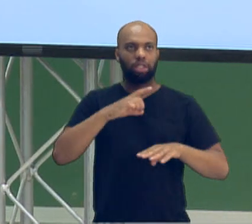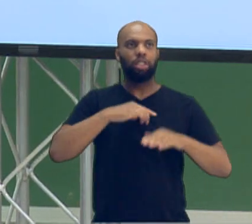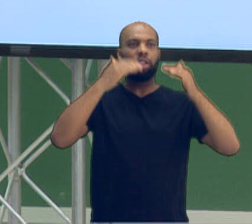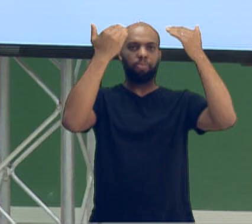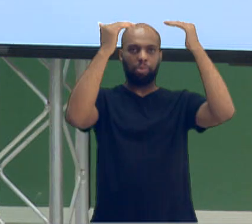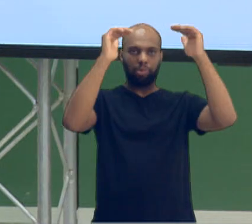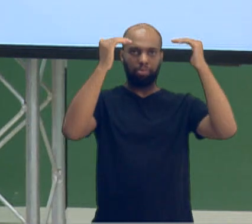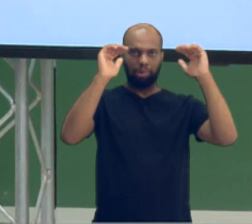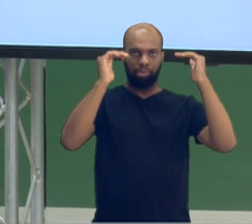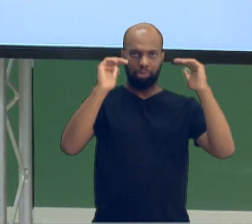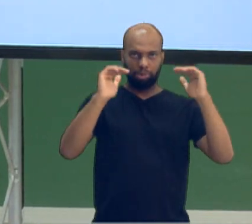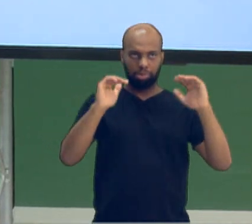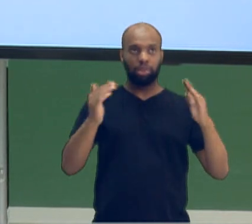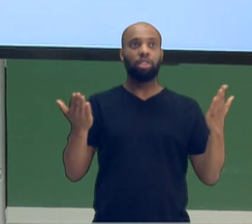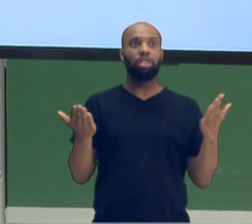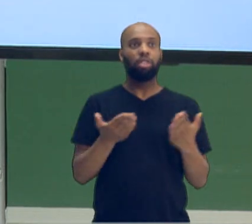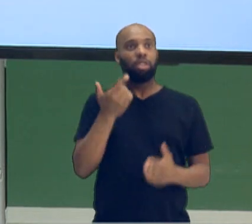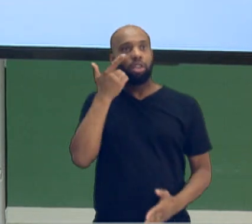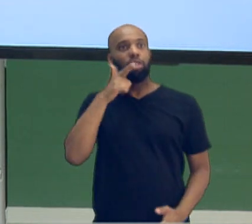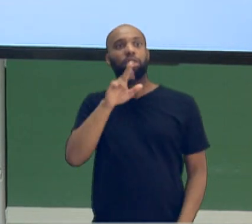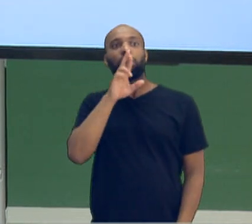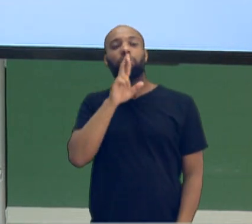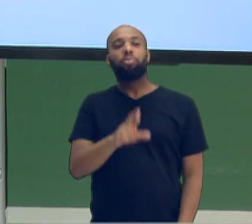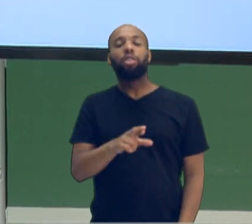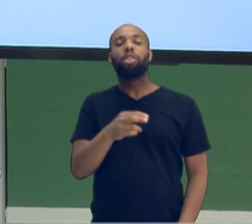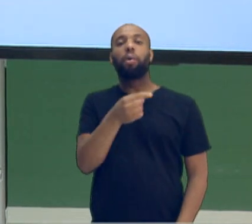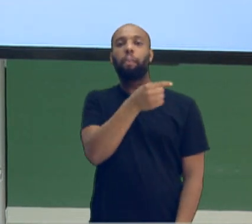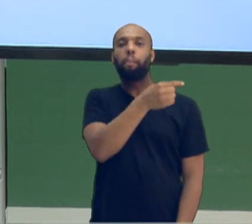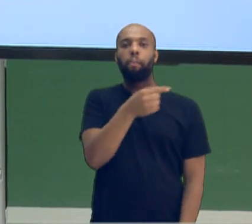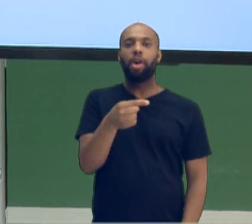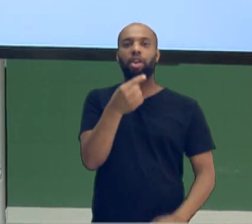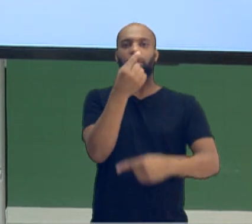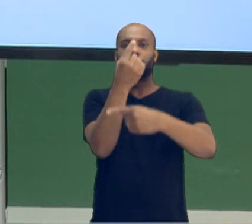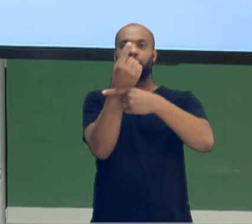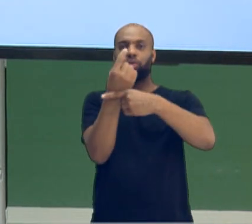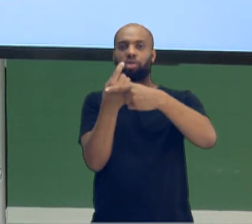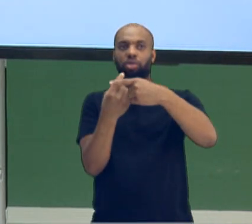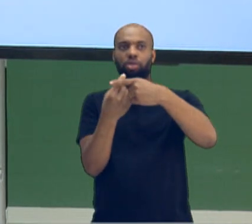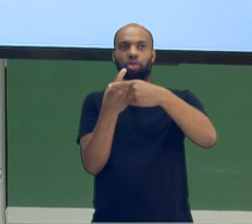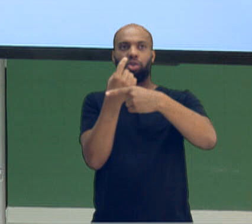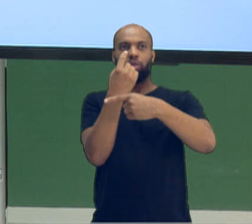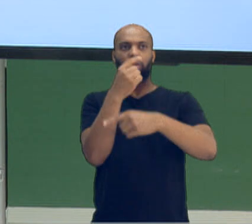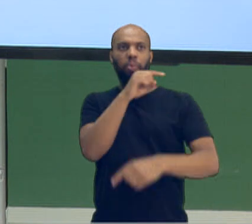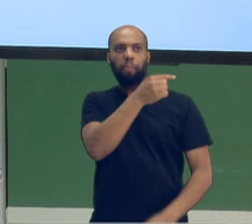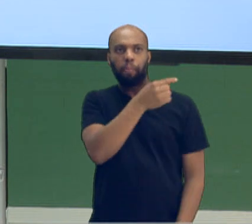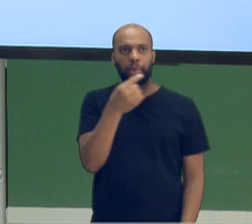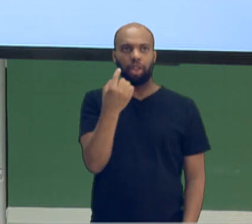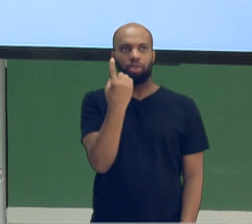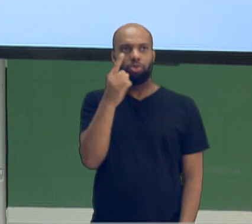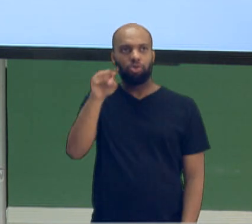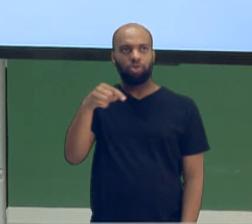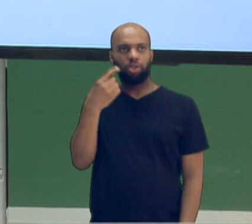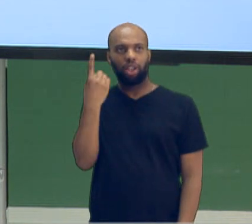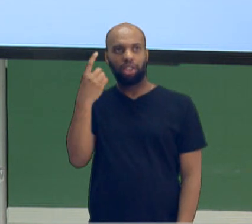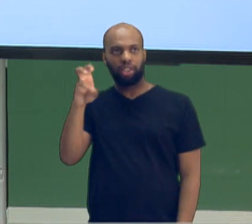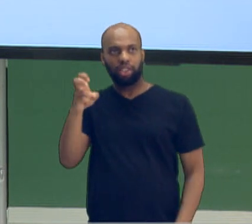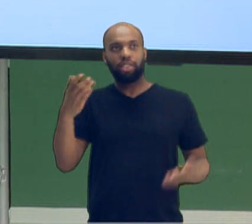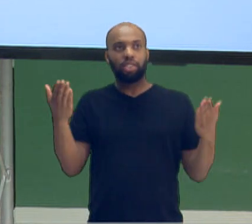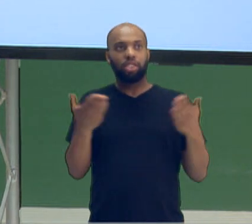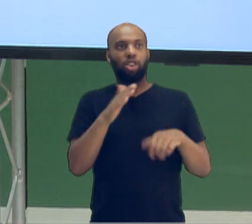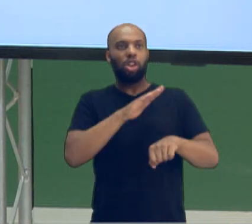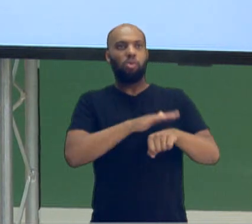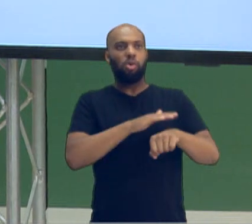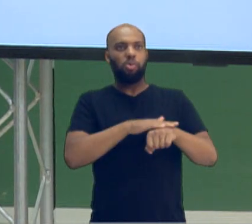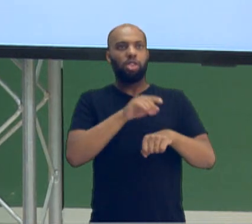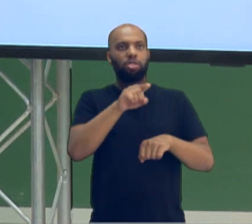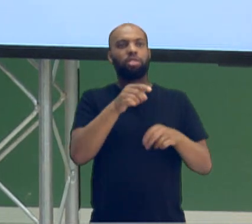dela, a gente chega no menos 1,15. Eu vou deixar essa expressão um tempinho aí para vocês poderem observar